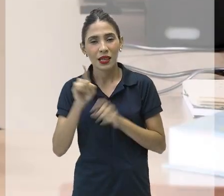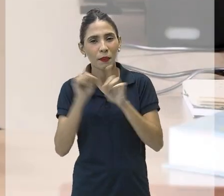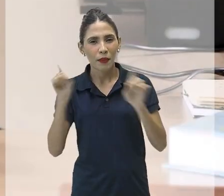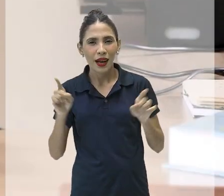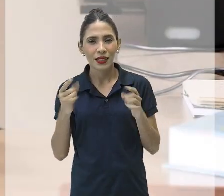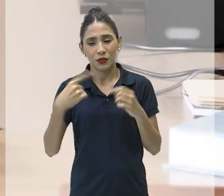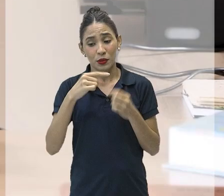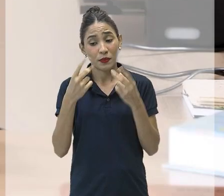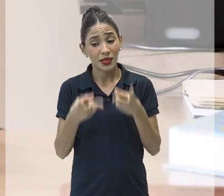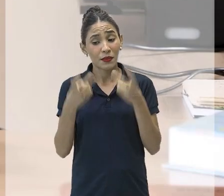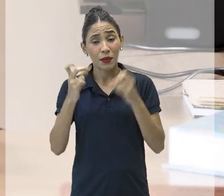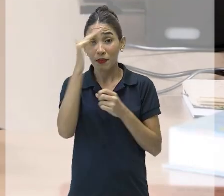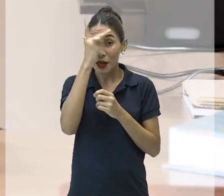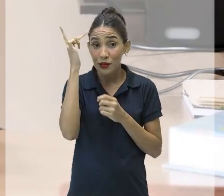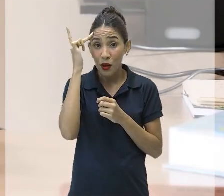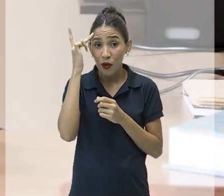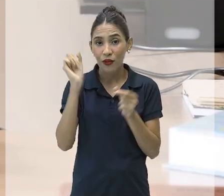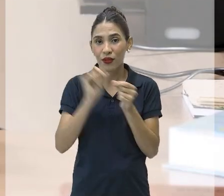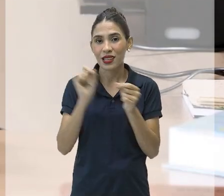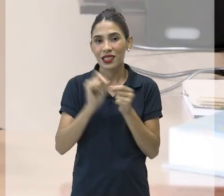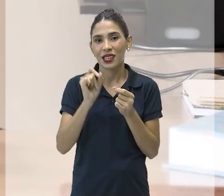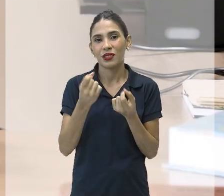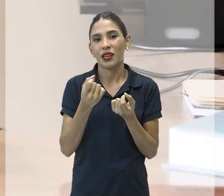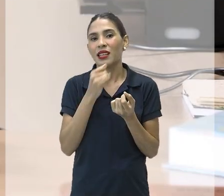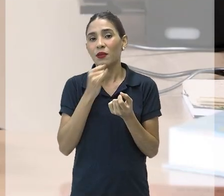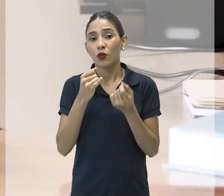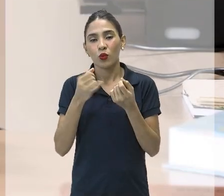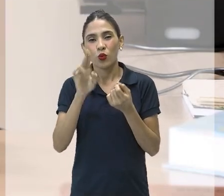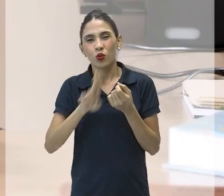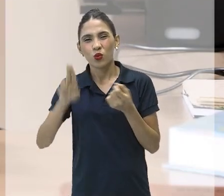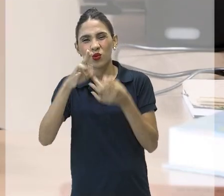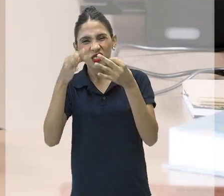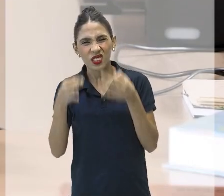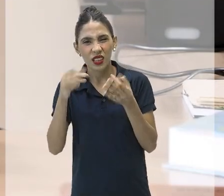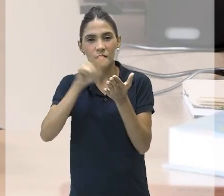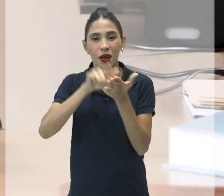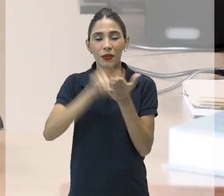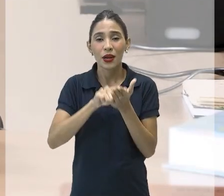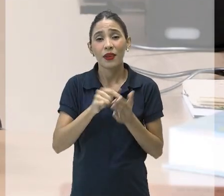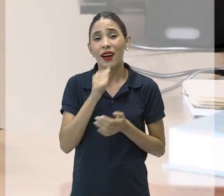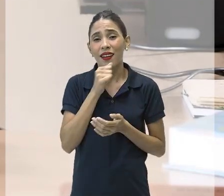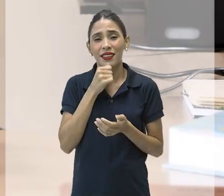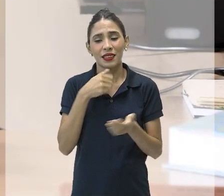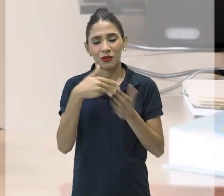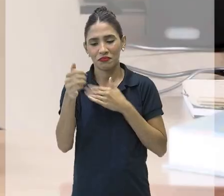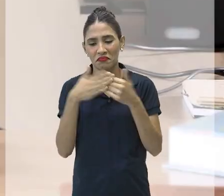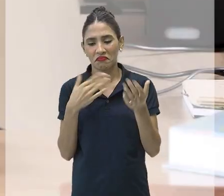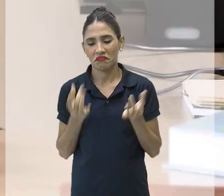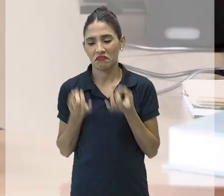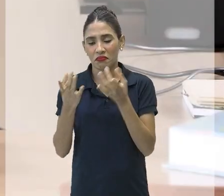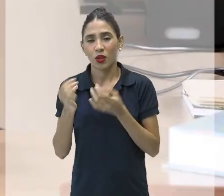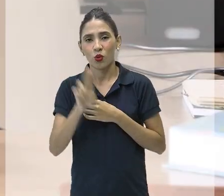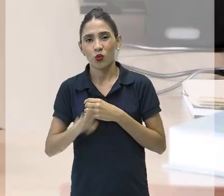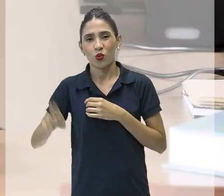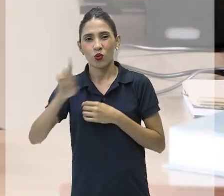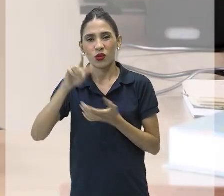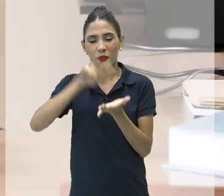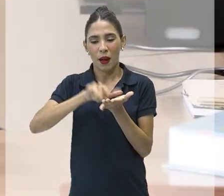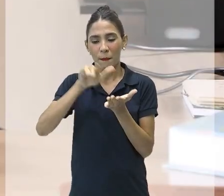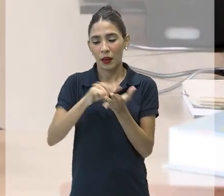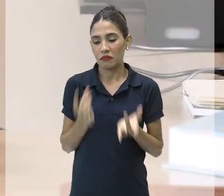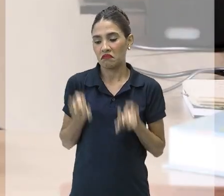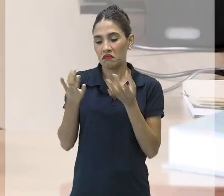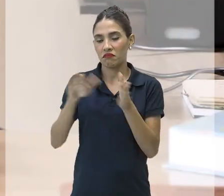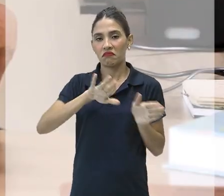nós vermos as pessoas não fazerem bom uso do papel. Imprimem ainda de qualquer forma, quando usam esse papel, descartam de